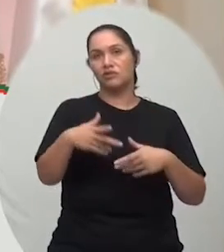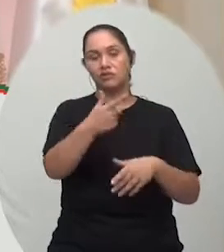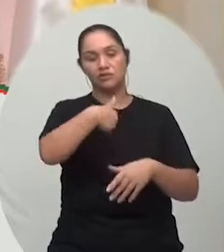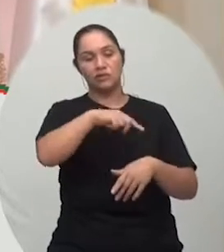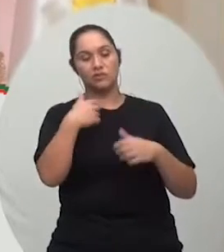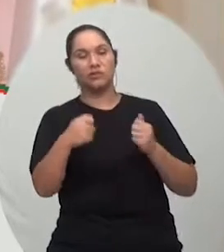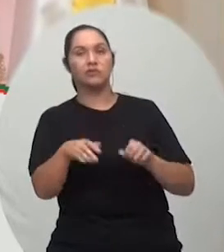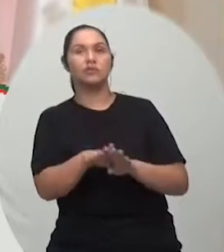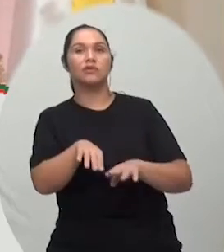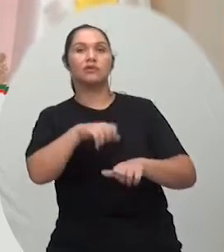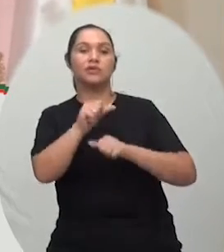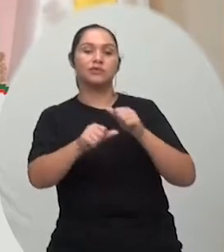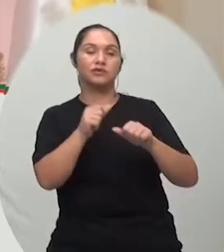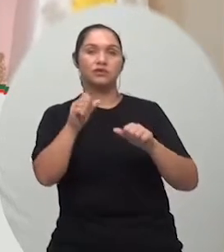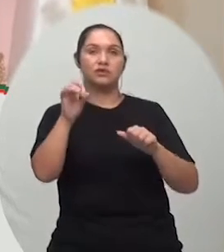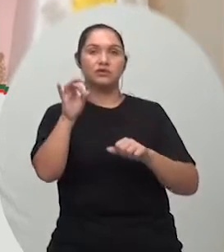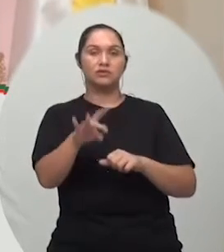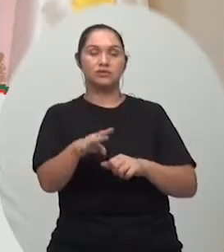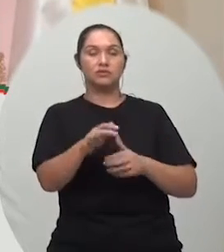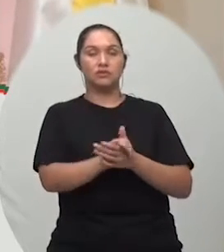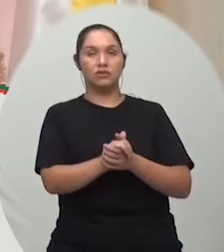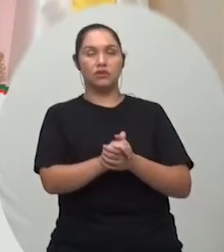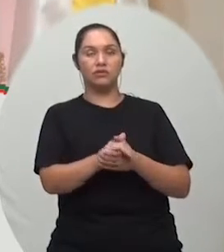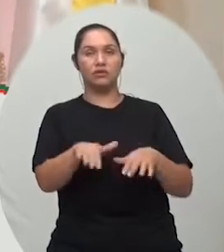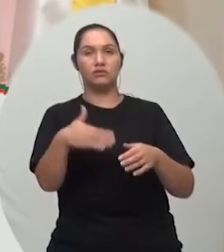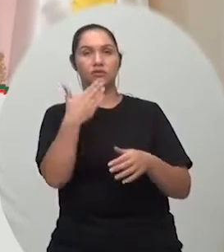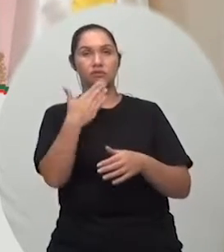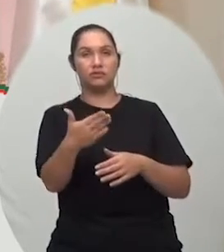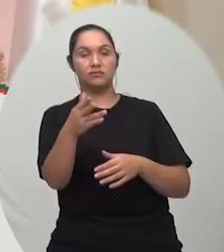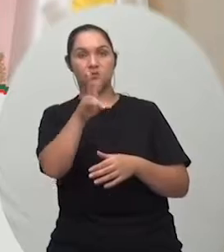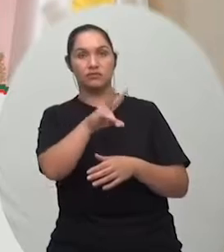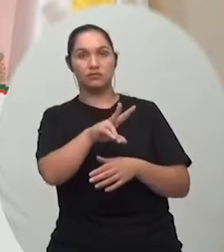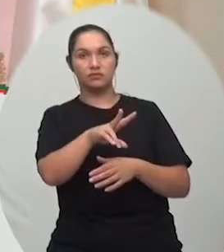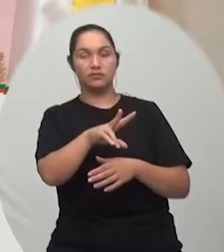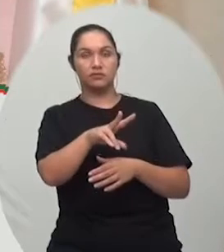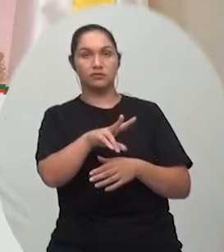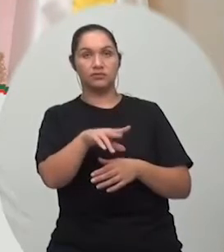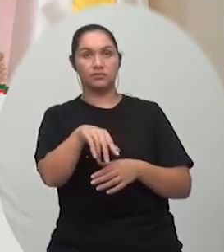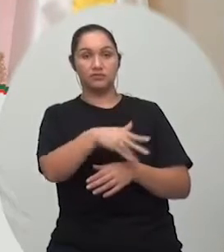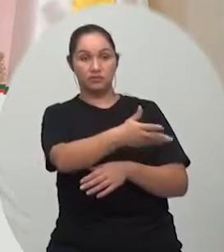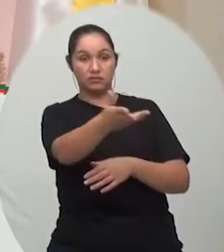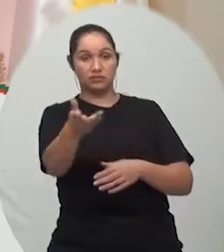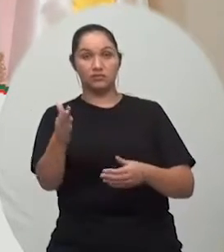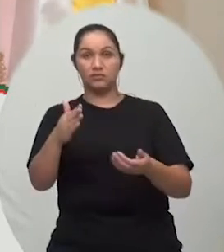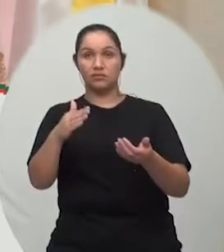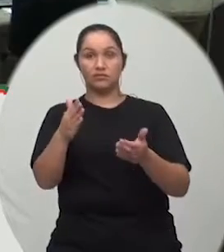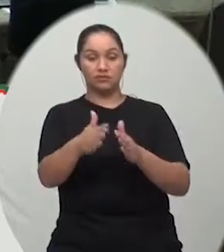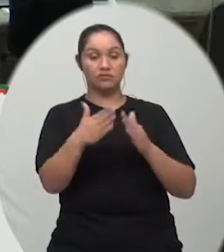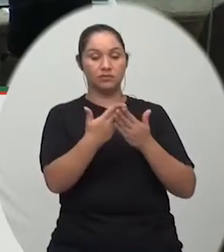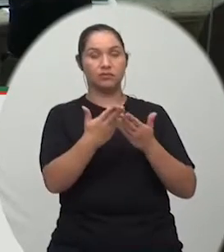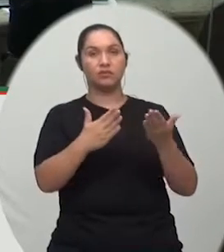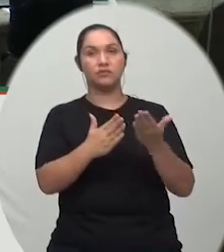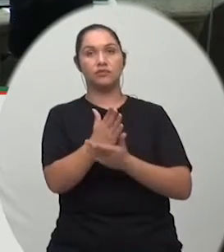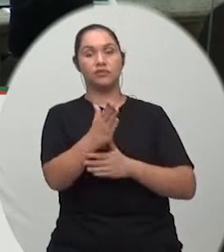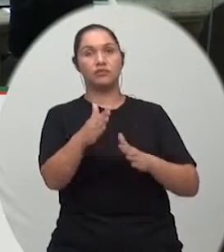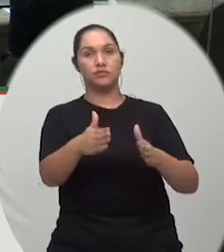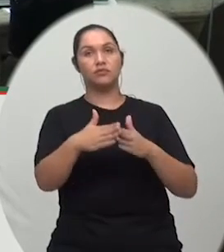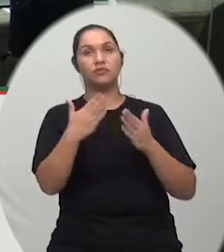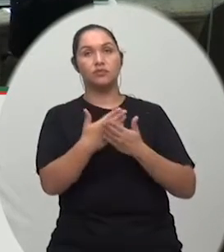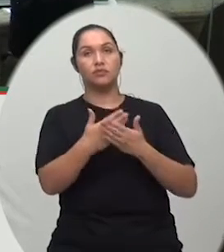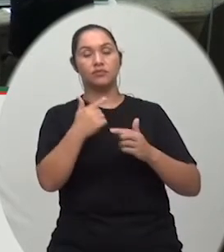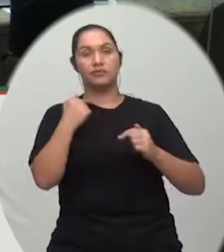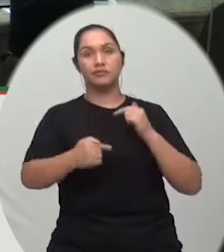automático. Era isso. Por isso, peço o voto para aprovação desse requerimento. O